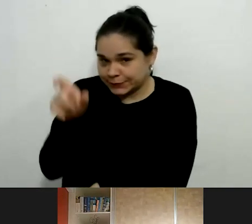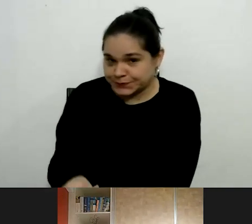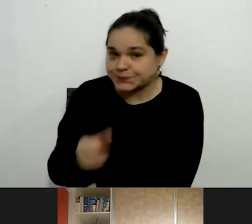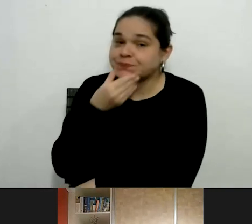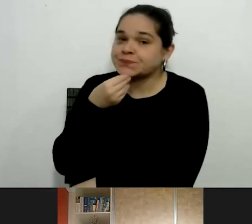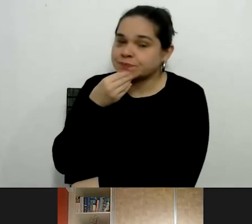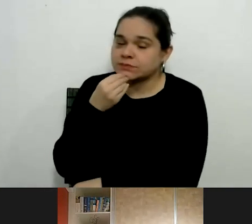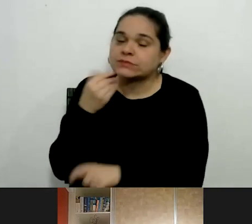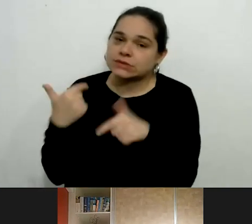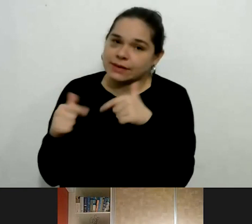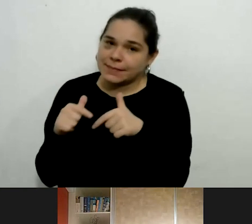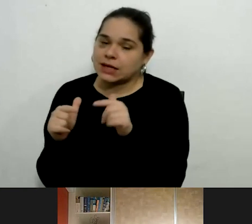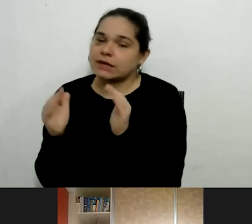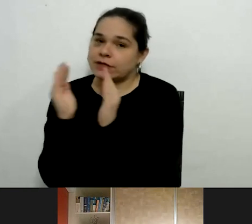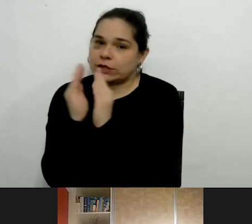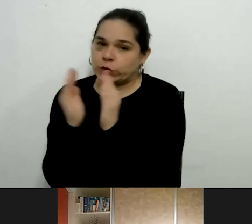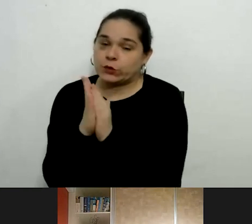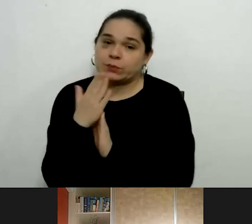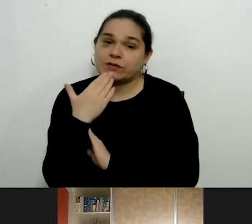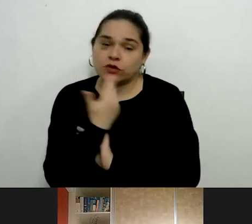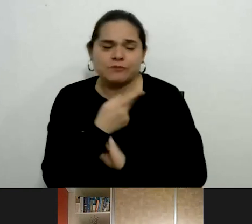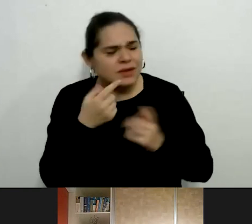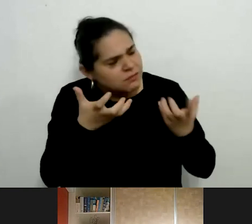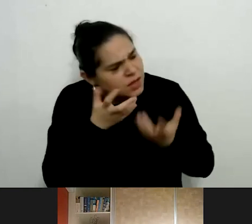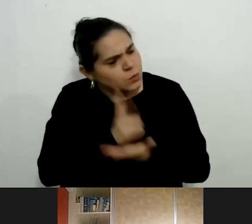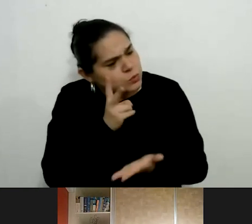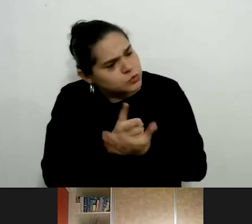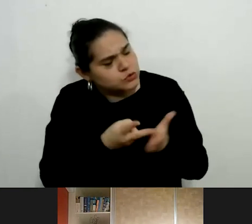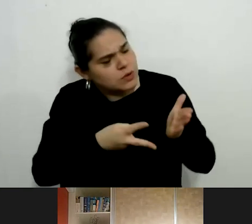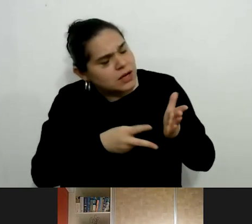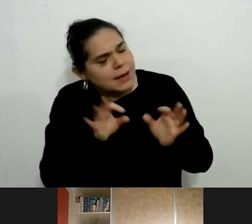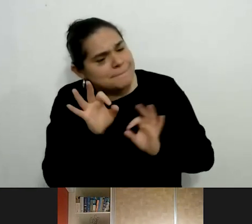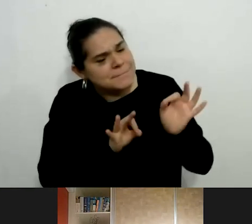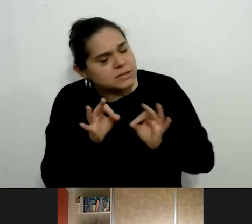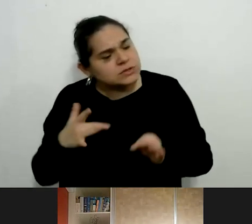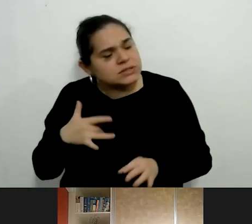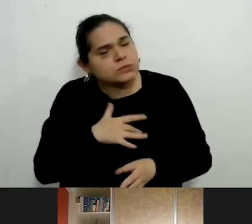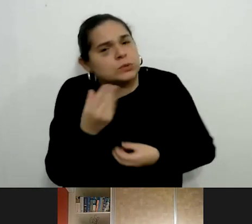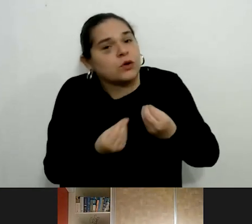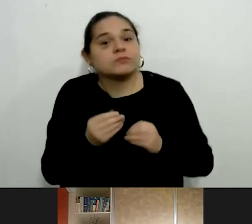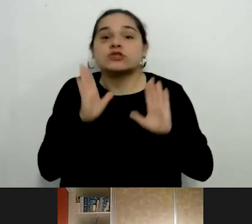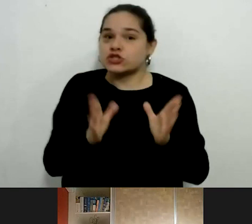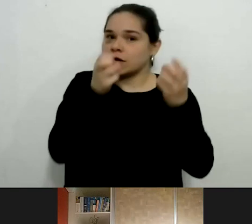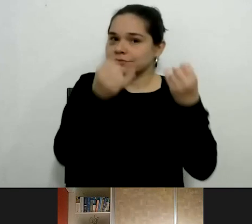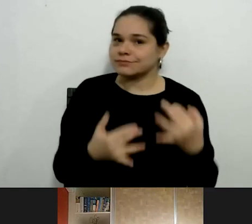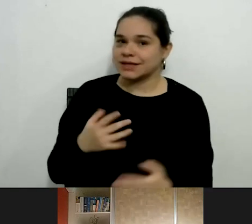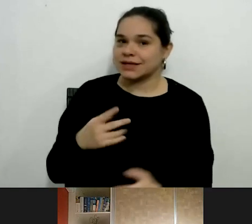e daí ele falou, Guerra, eu quero me manter no sindicato, como que o plano de saúde? Aí eu já falei do plano do 24 Horas, ele falou que tem, só que